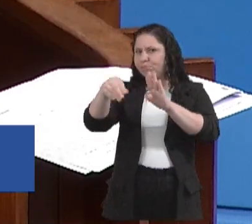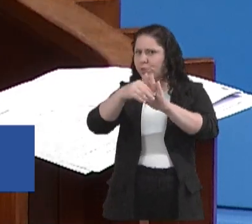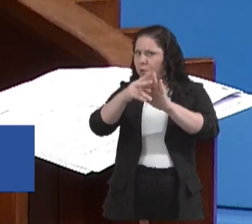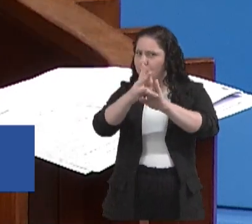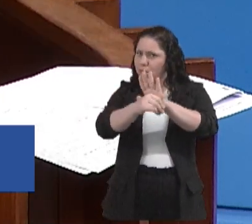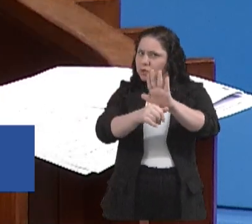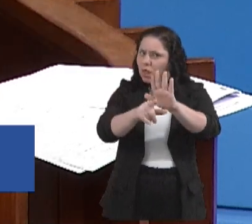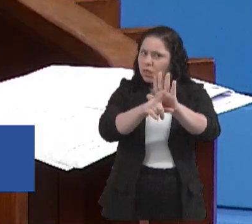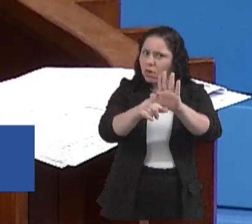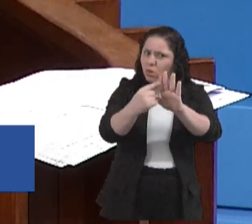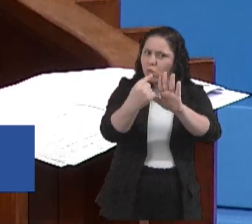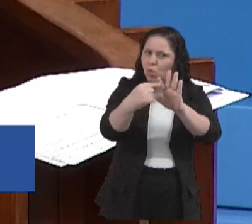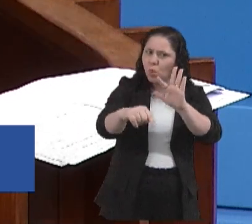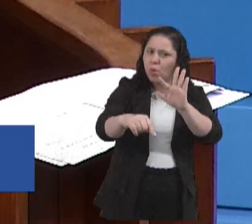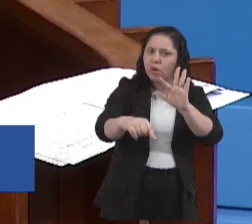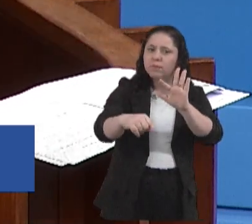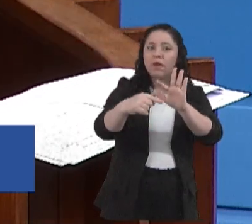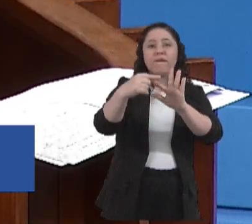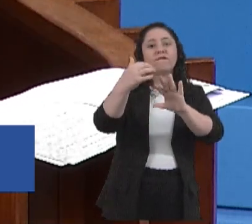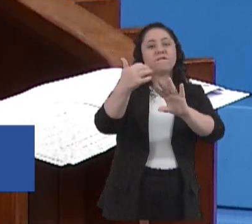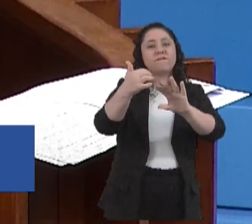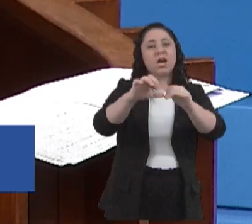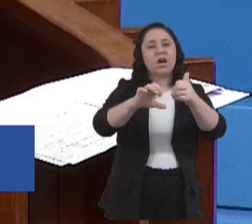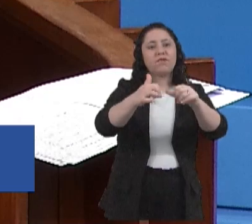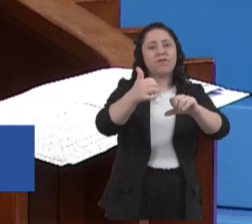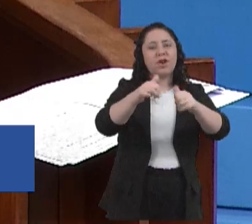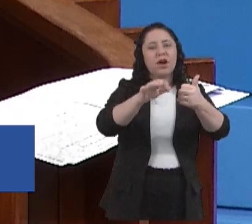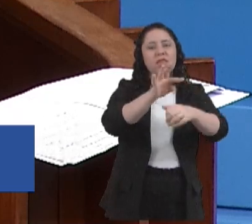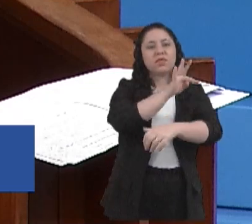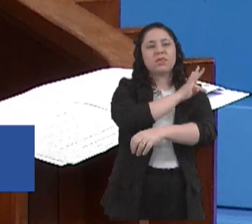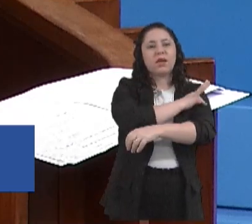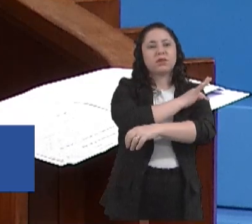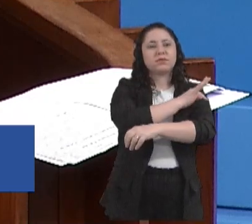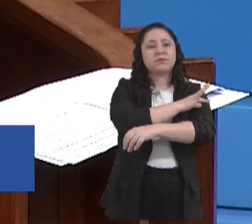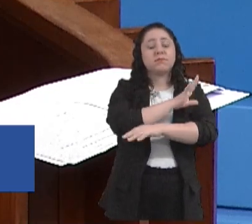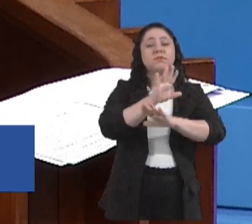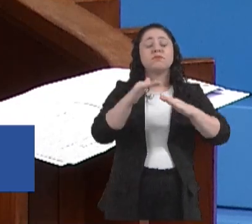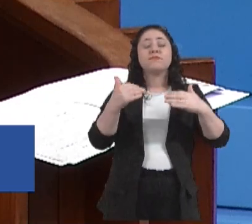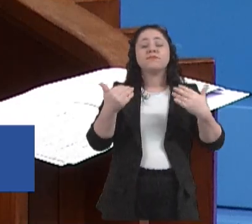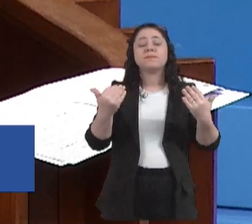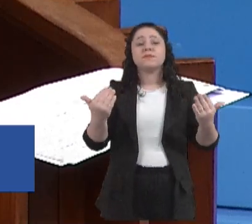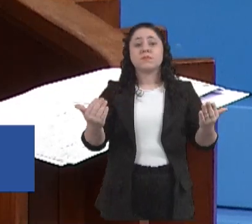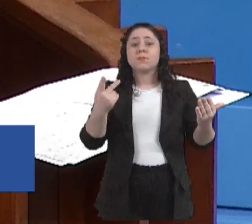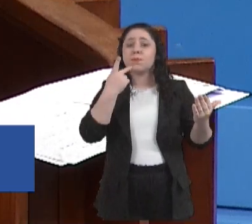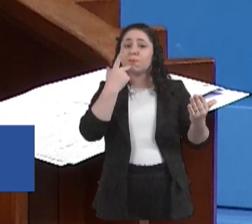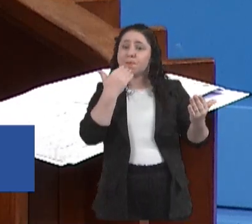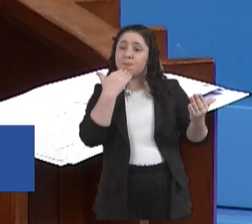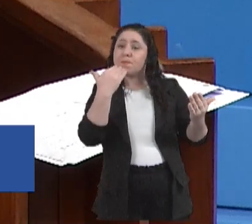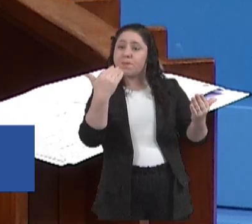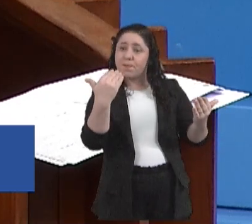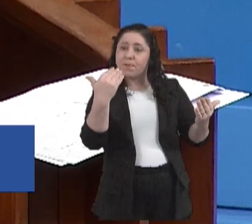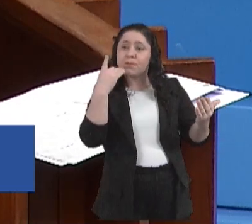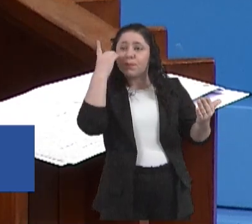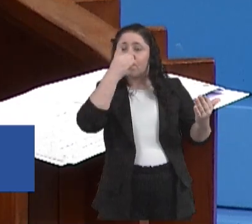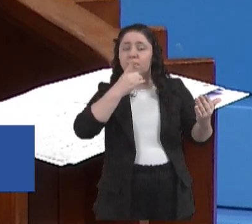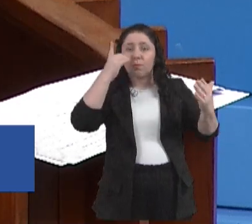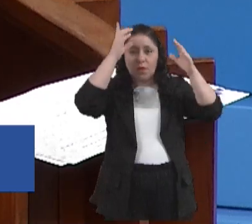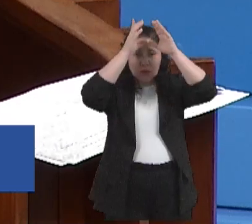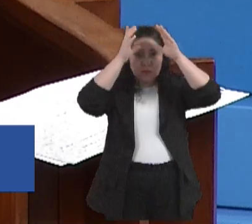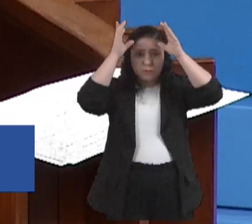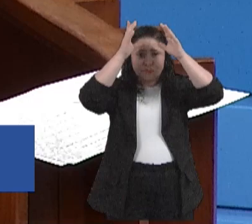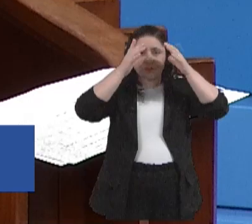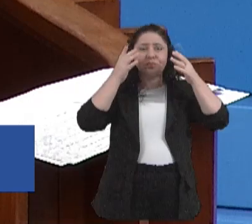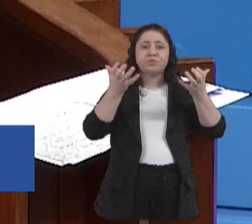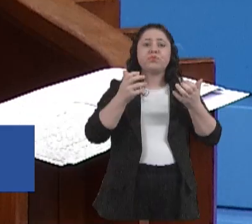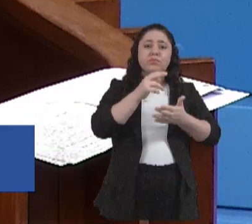no projeto. Analisei o projeto tecnicamente e pedi para o deputado Caravina que eu